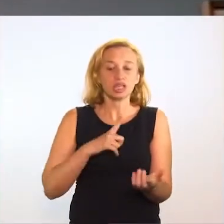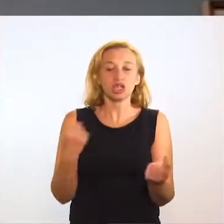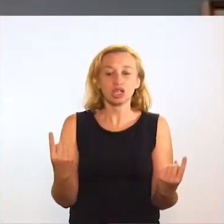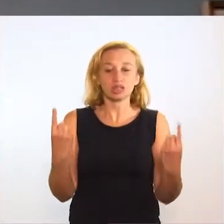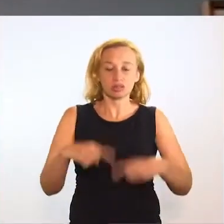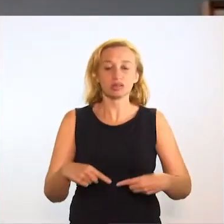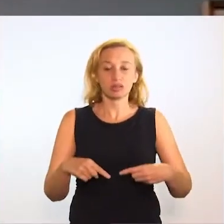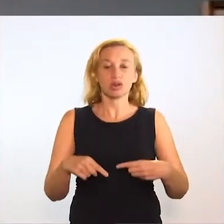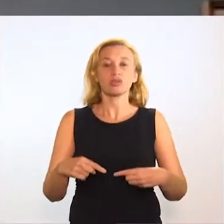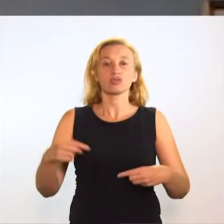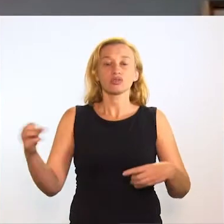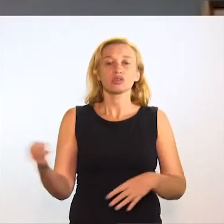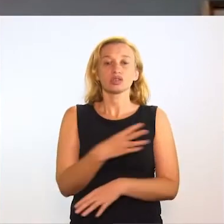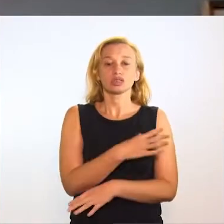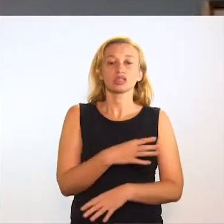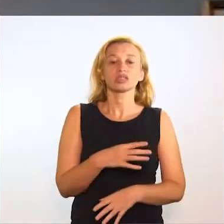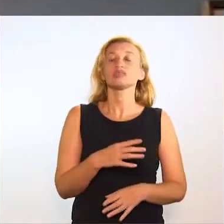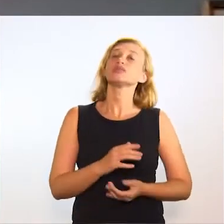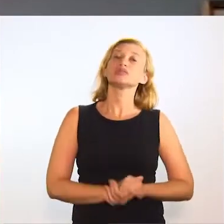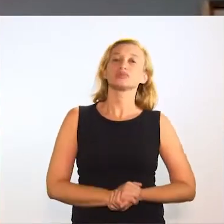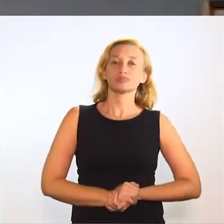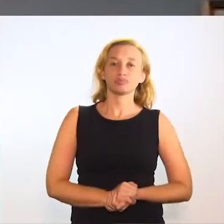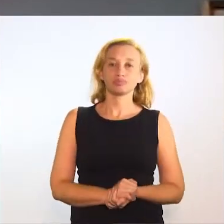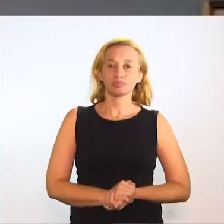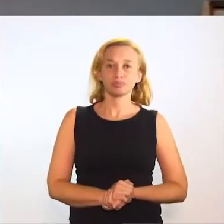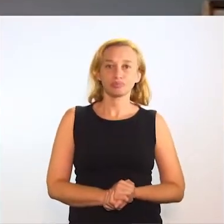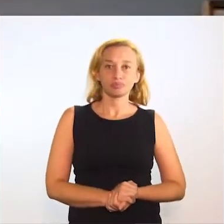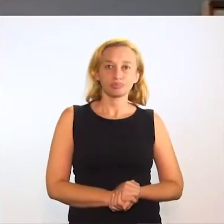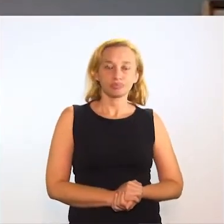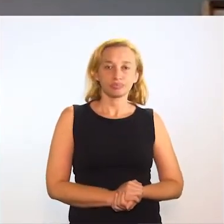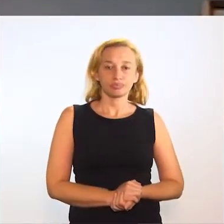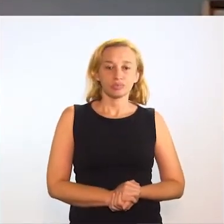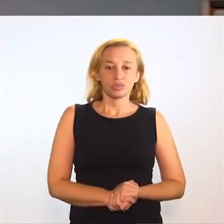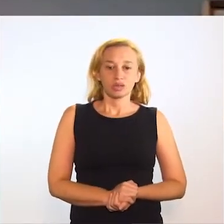aí de novos desafios e novos instrumentos.